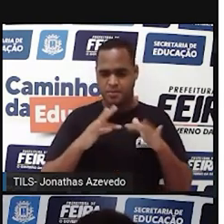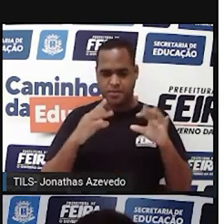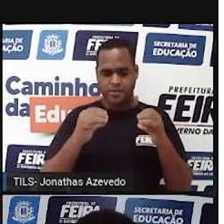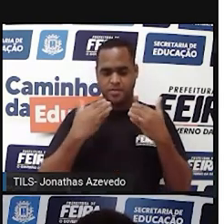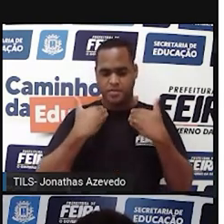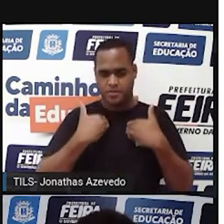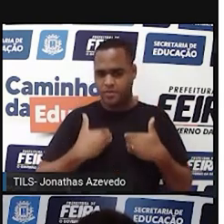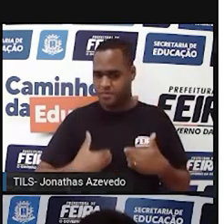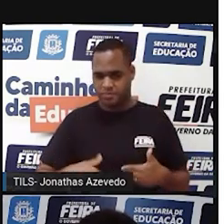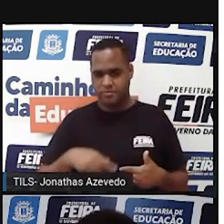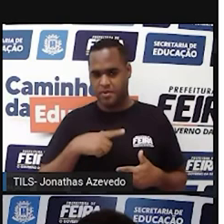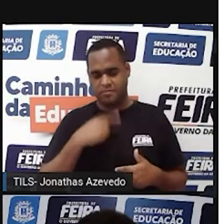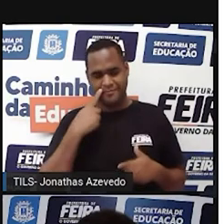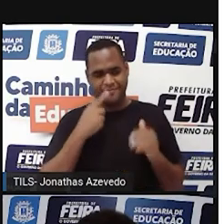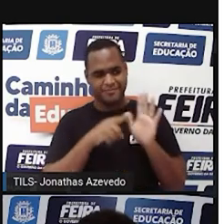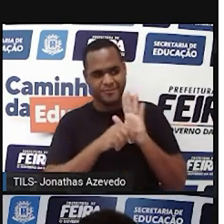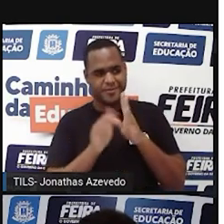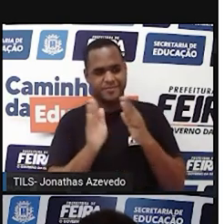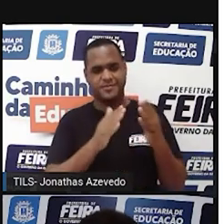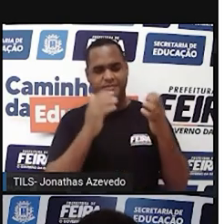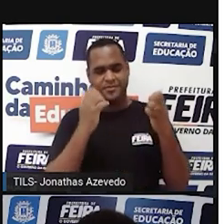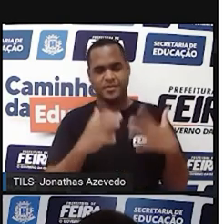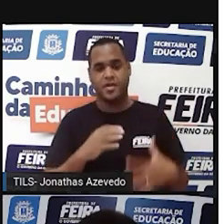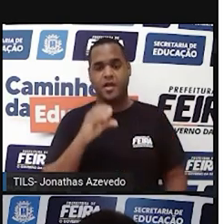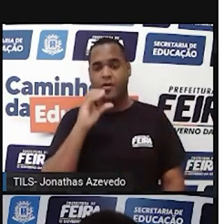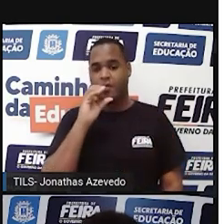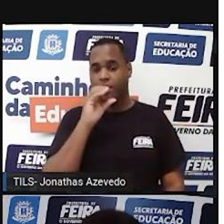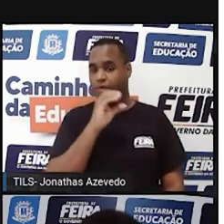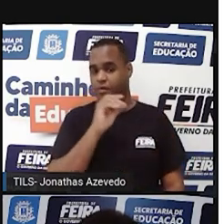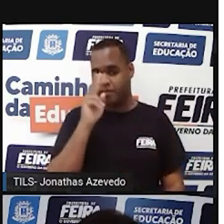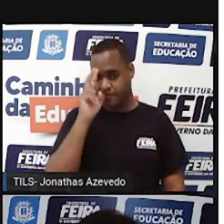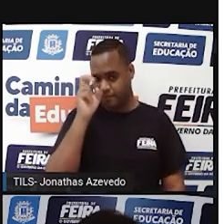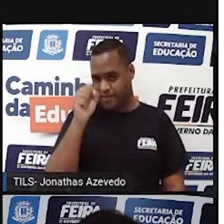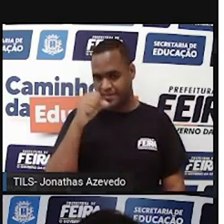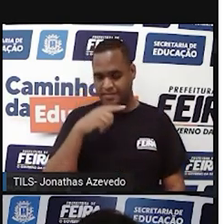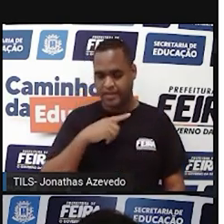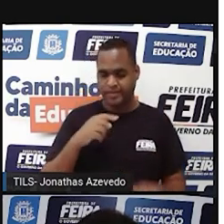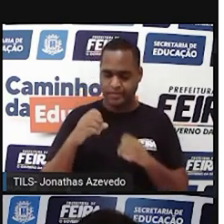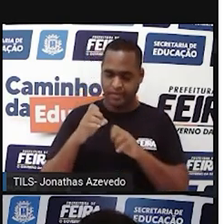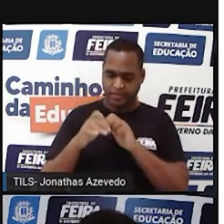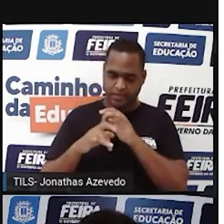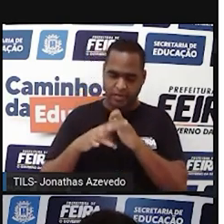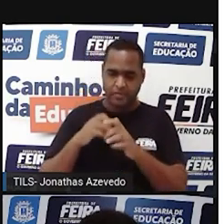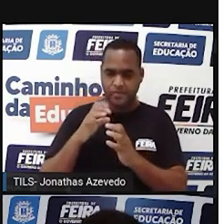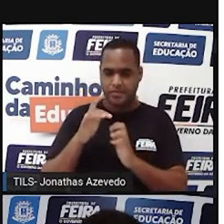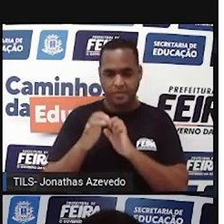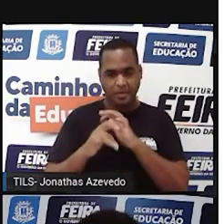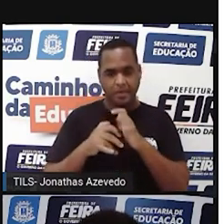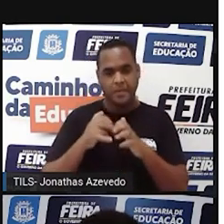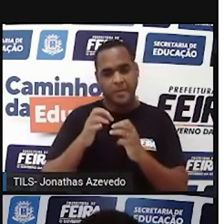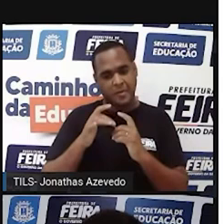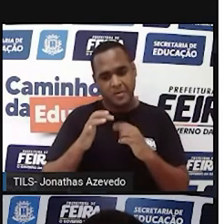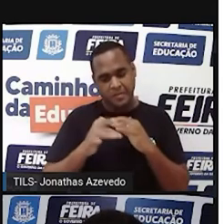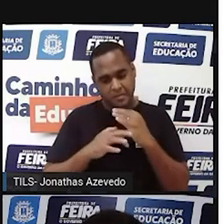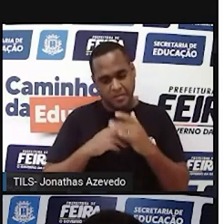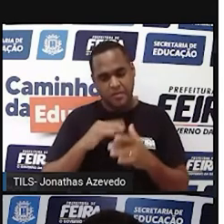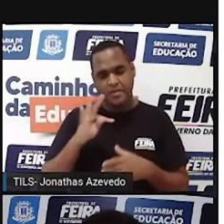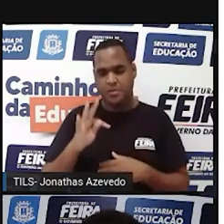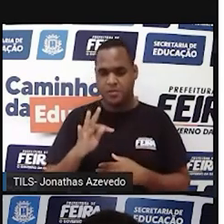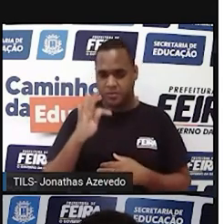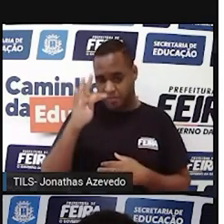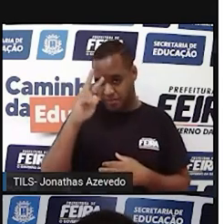como a gente viu no vídeo, né? Quanto mais quente, mais agitado fica essas moléculas, a temperatura